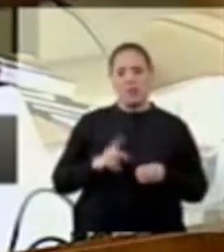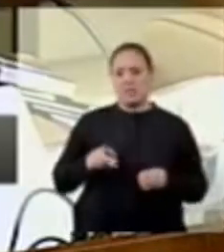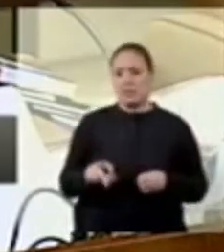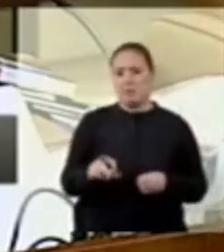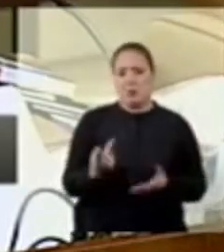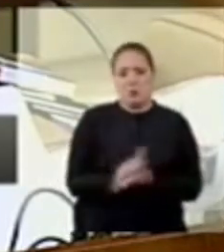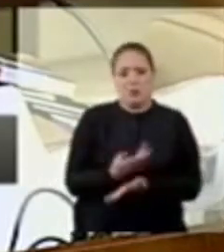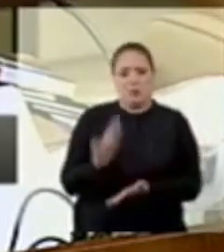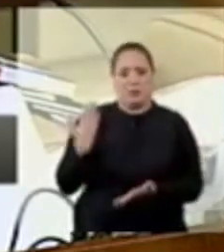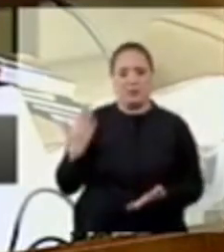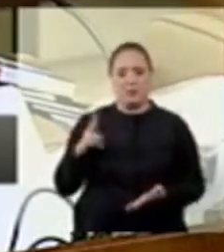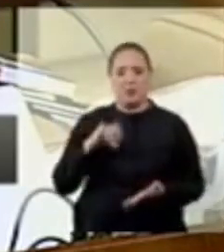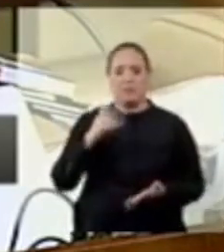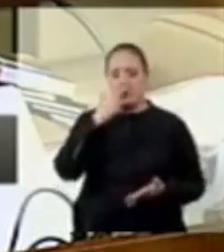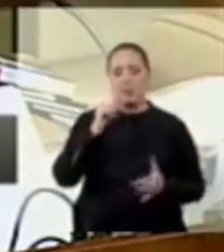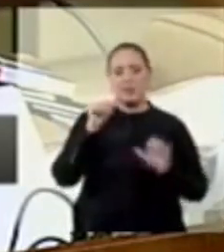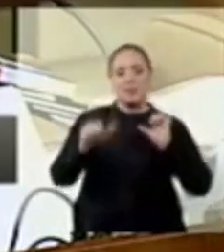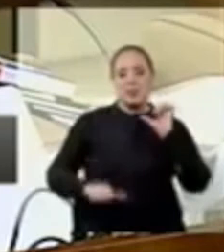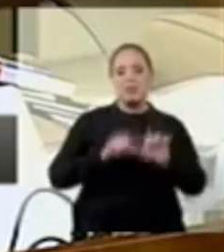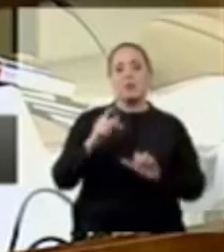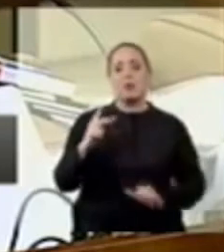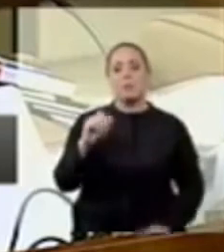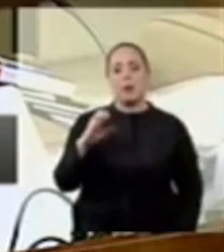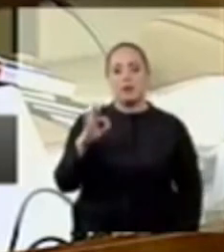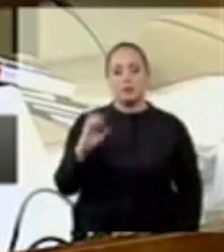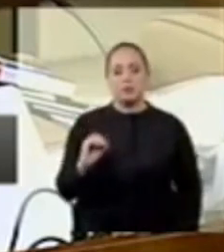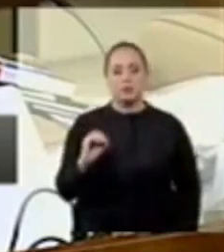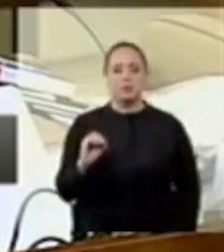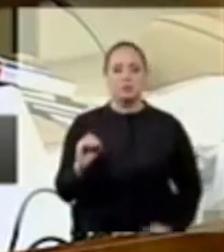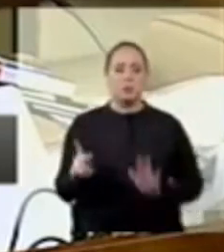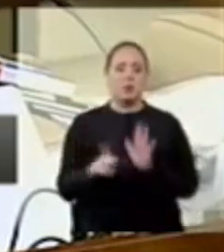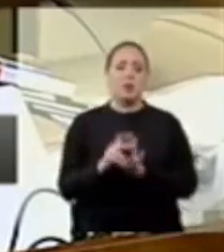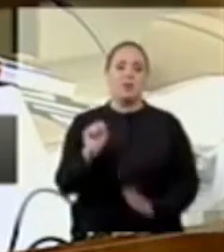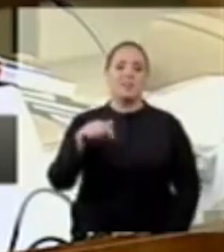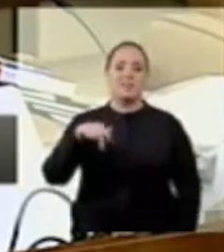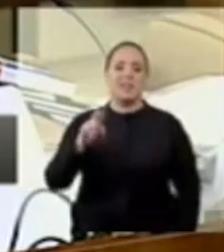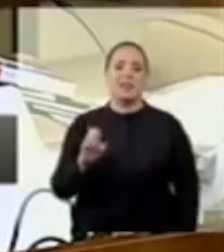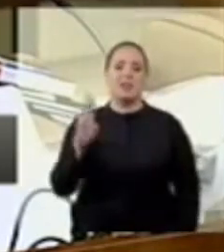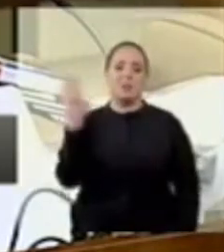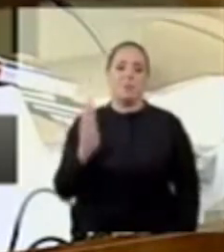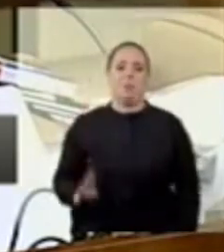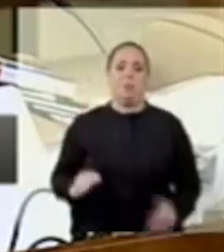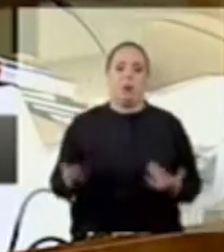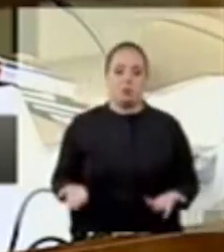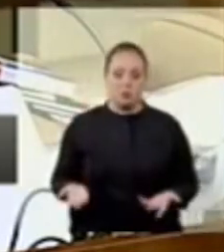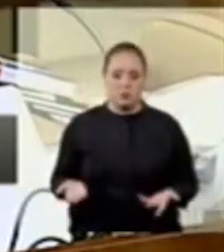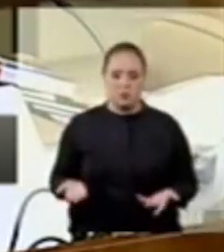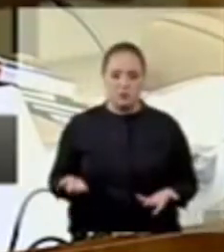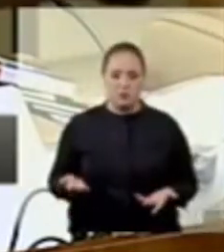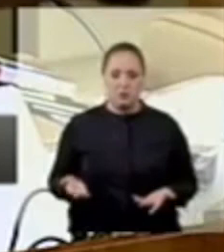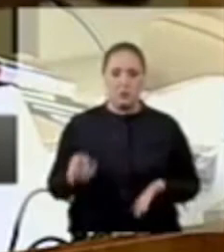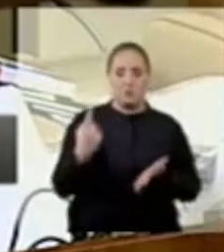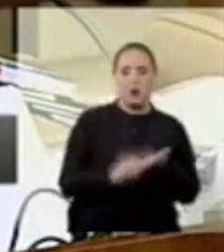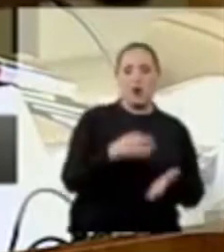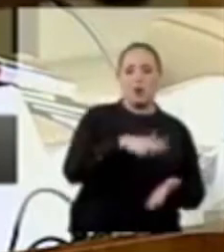vai ser a renovação do pacto oligárquico de saque ao estado brasileiro o que foi celebrado em parte da